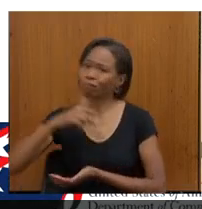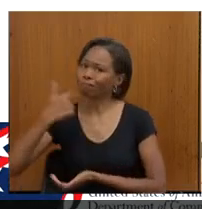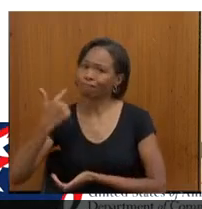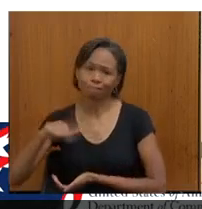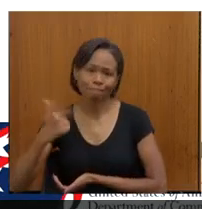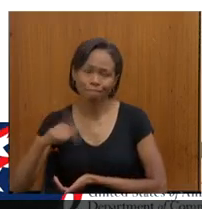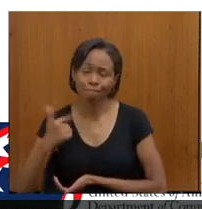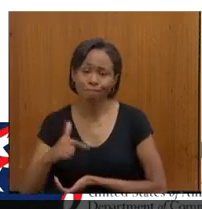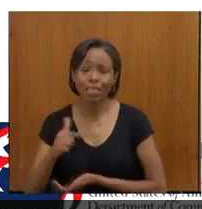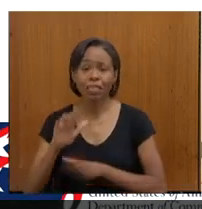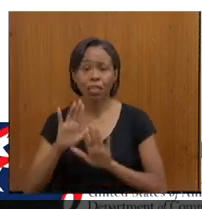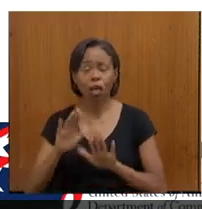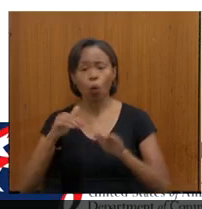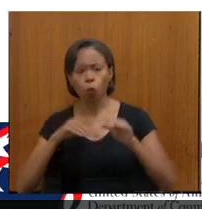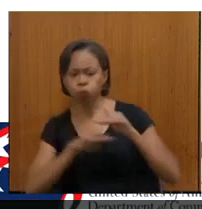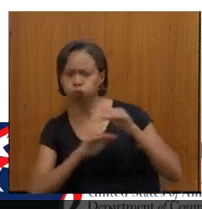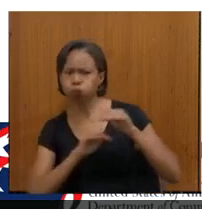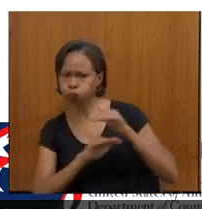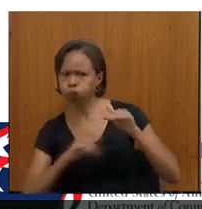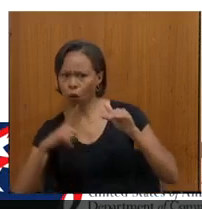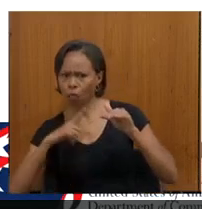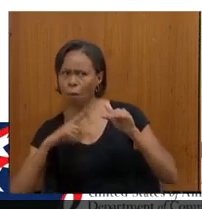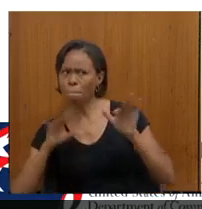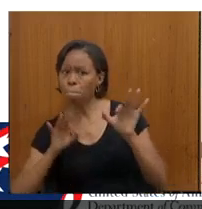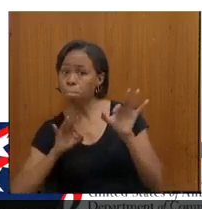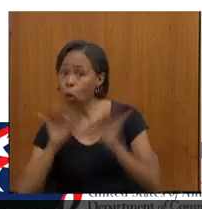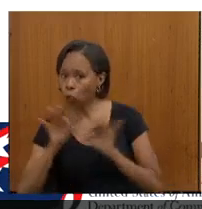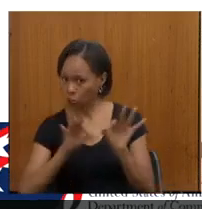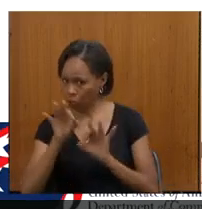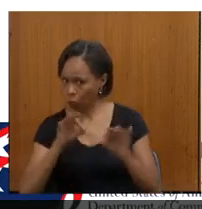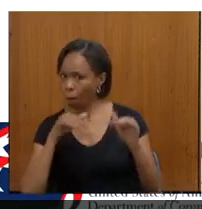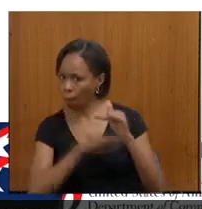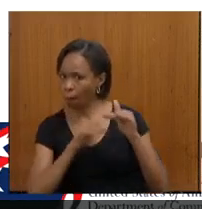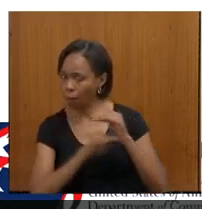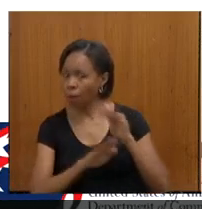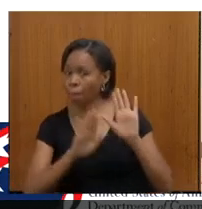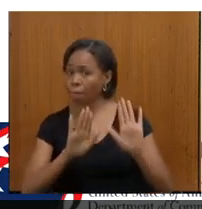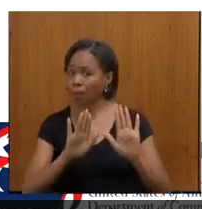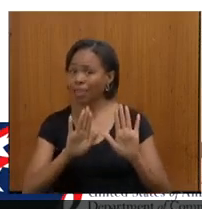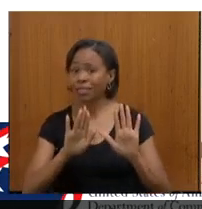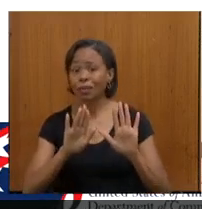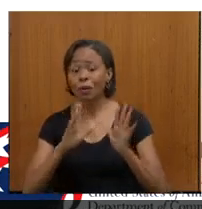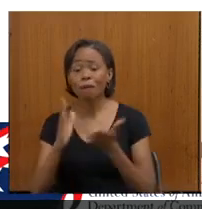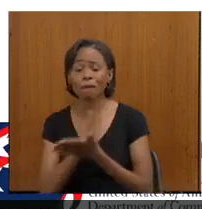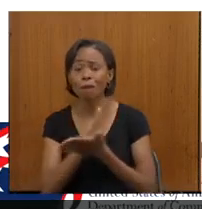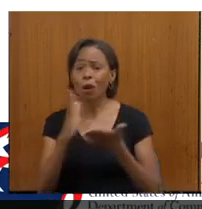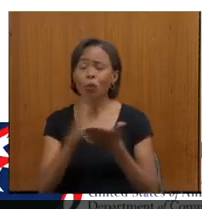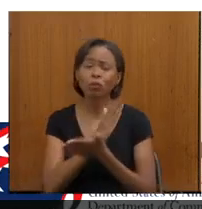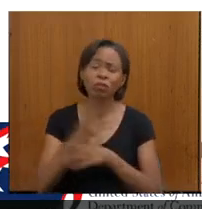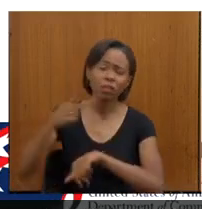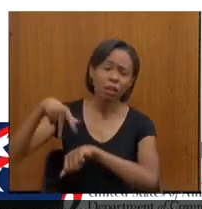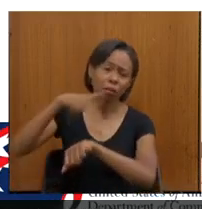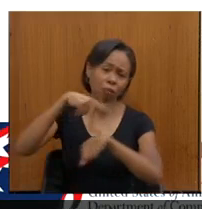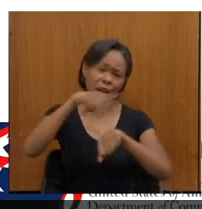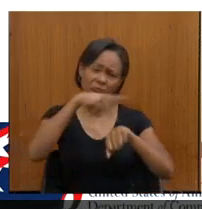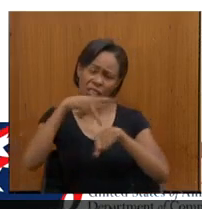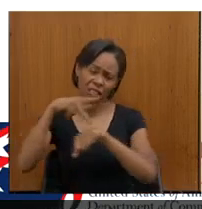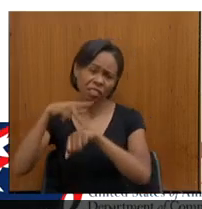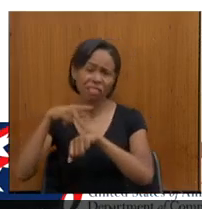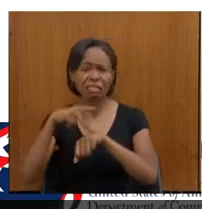armazenamento mas a gente tá falando de um cair aonde muitas partes do país ficam seis meses